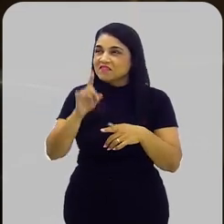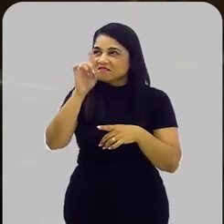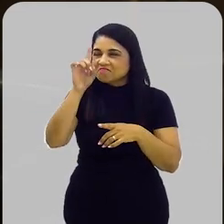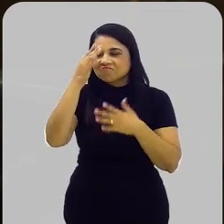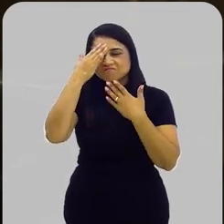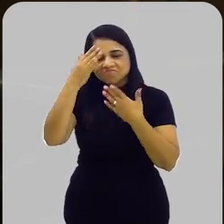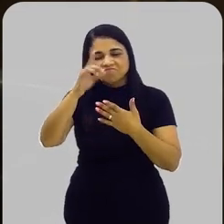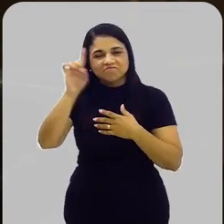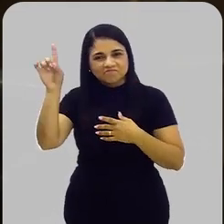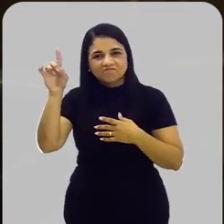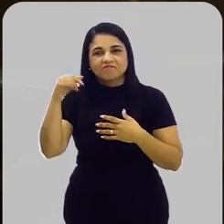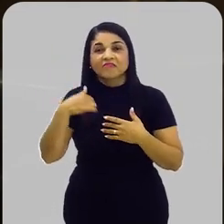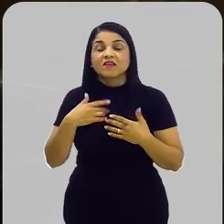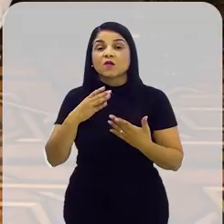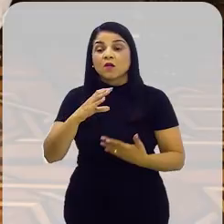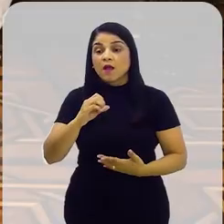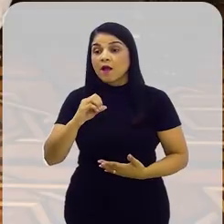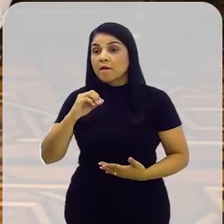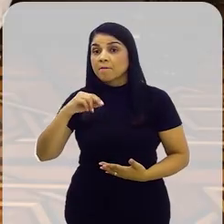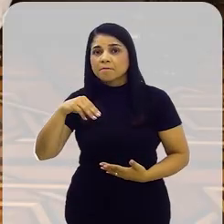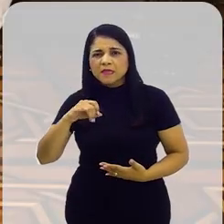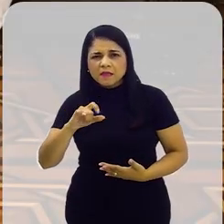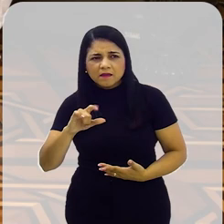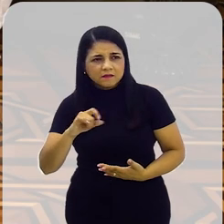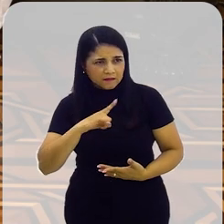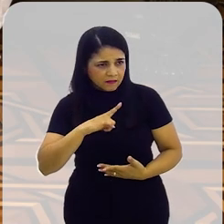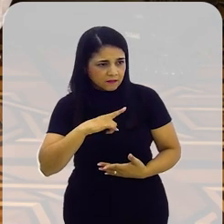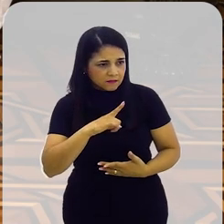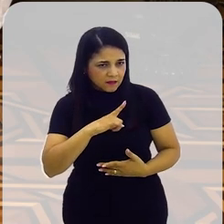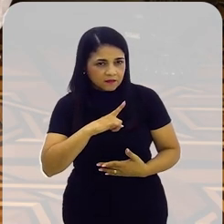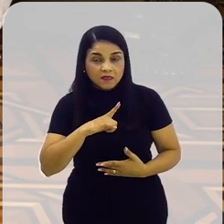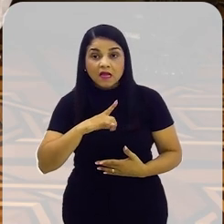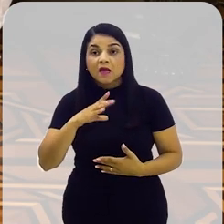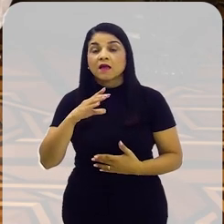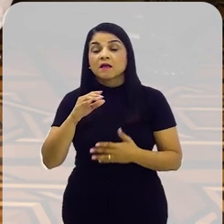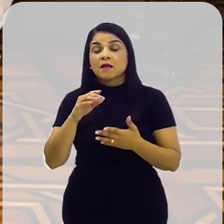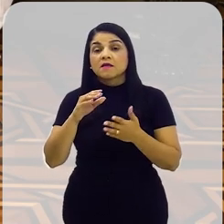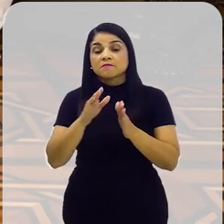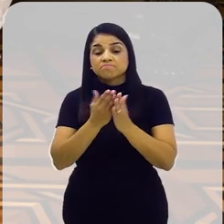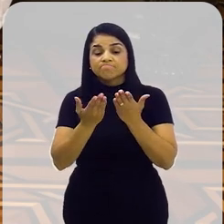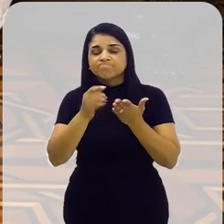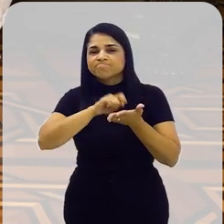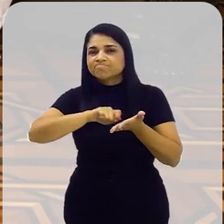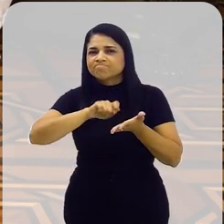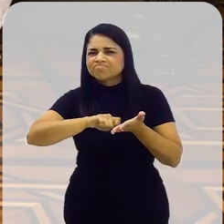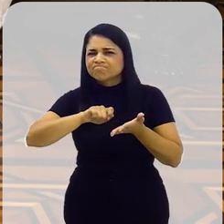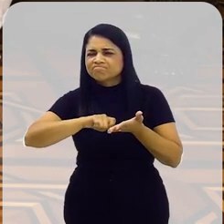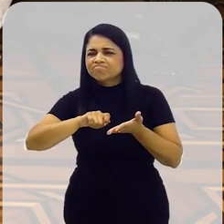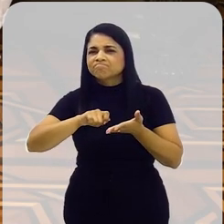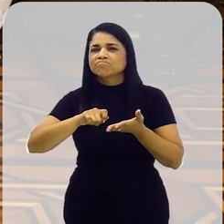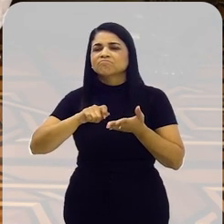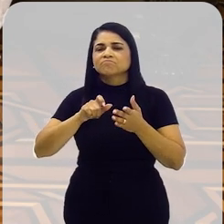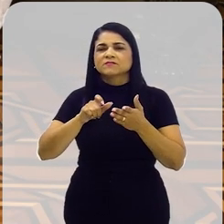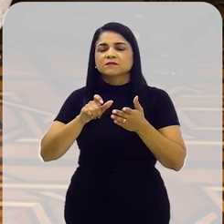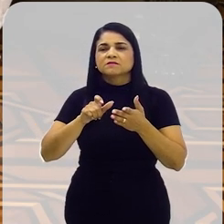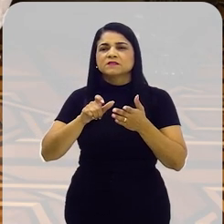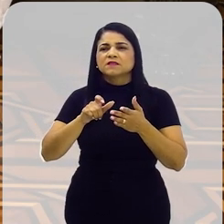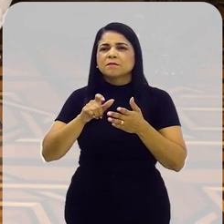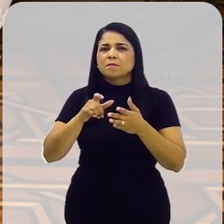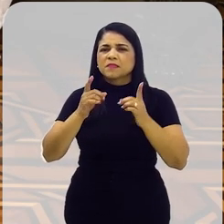sido bênção até hoje. Camila tá aí? A Camila tá aqui. Camila, aquela palavra sobre depressão do